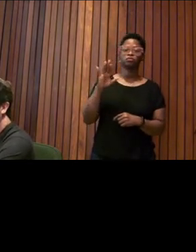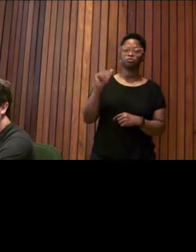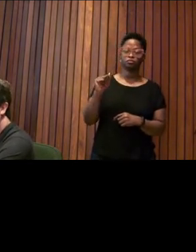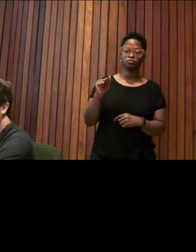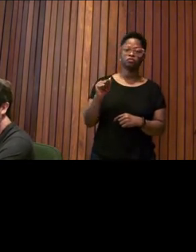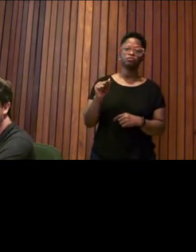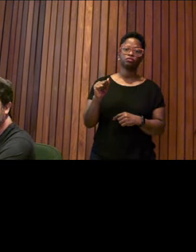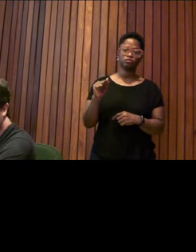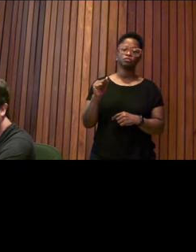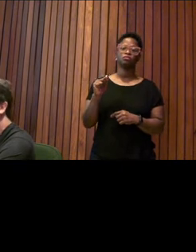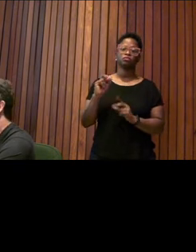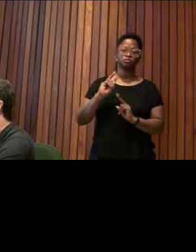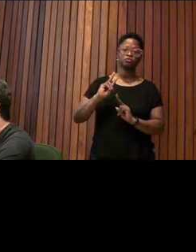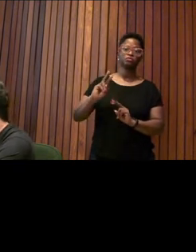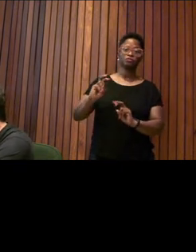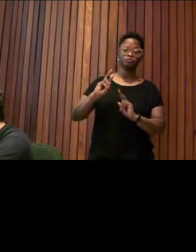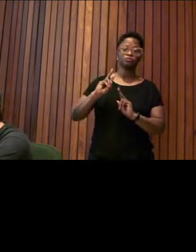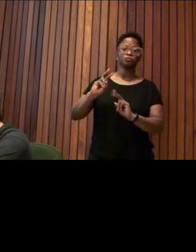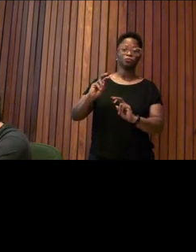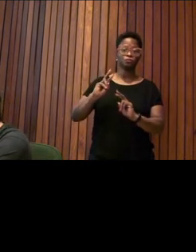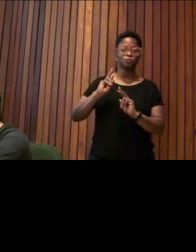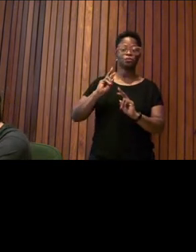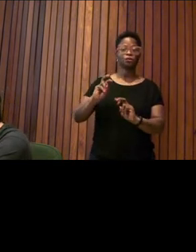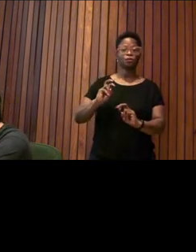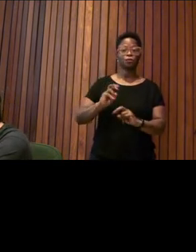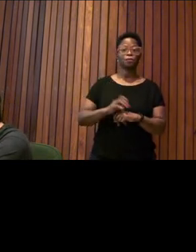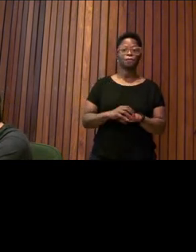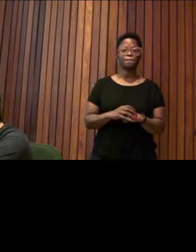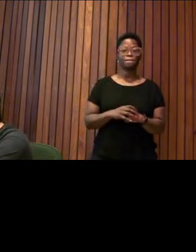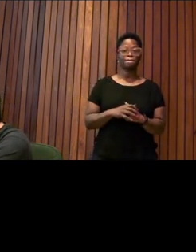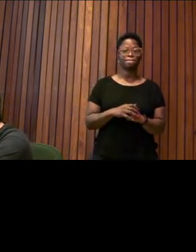né, me ouviu bastante.